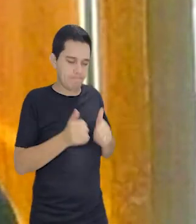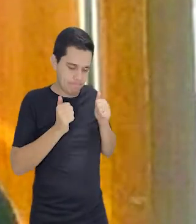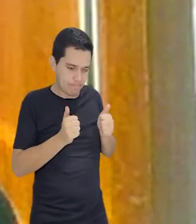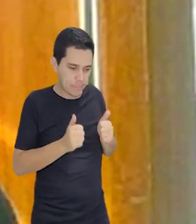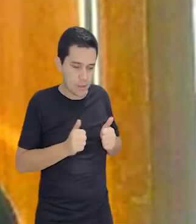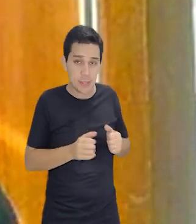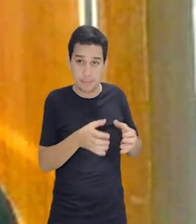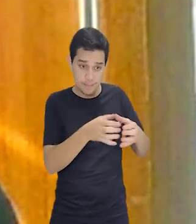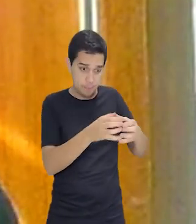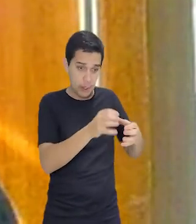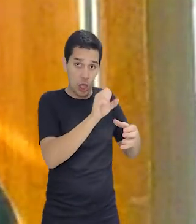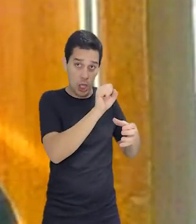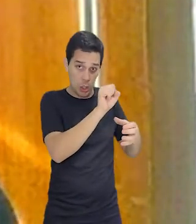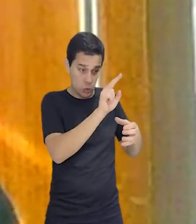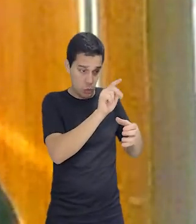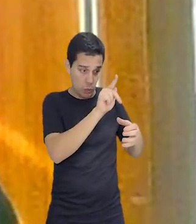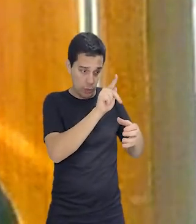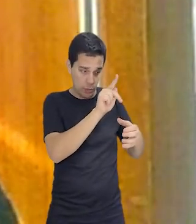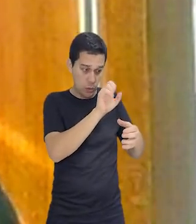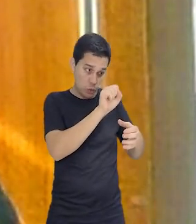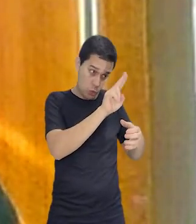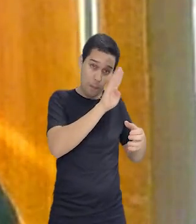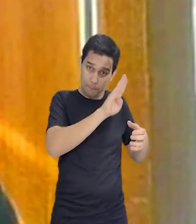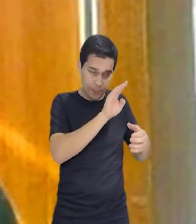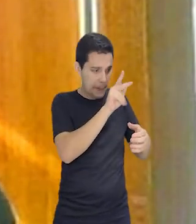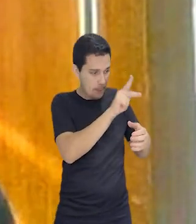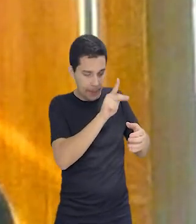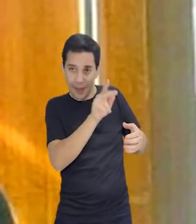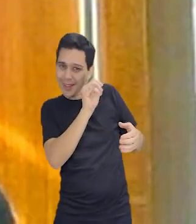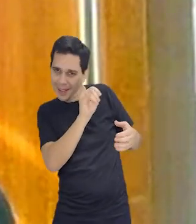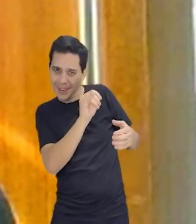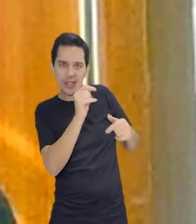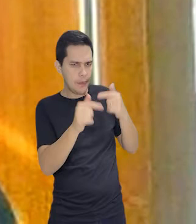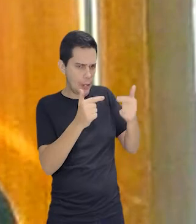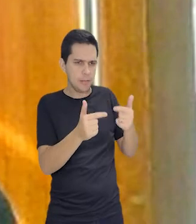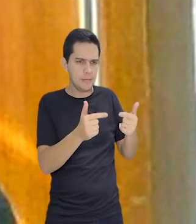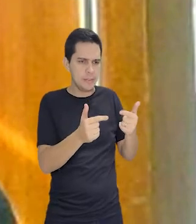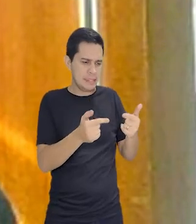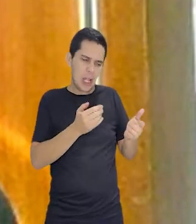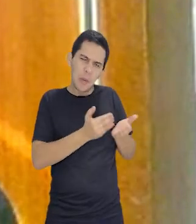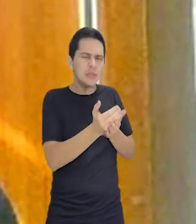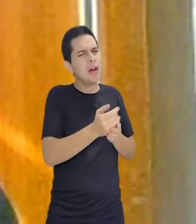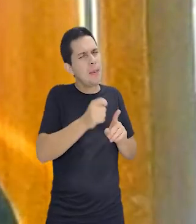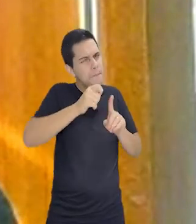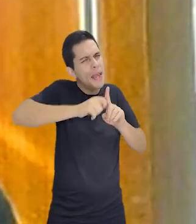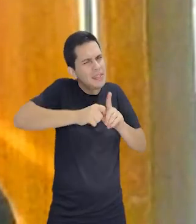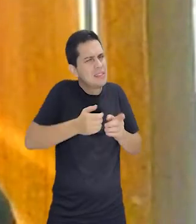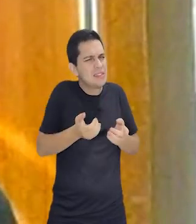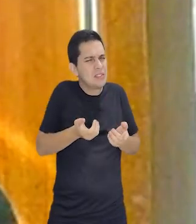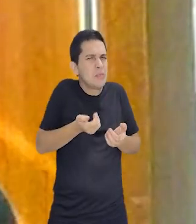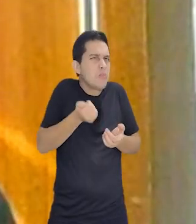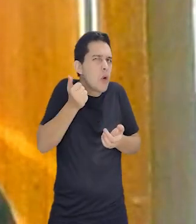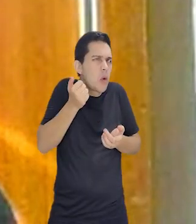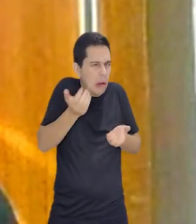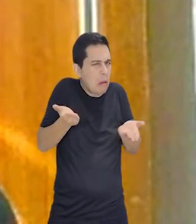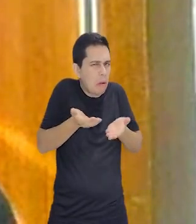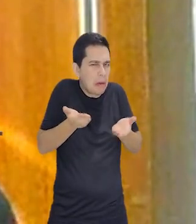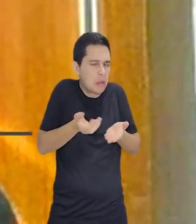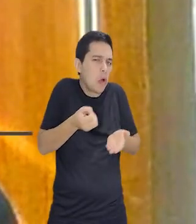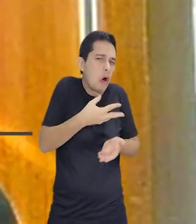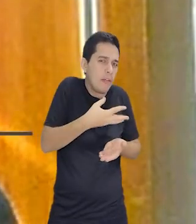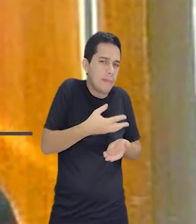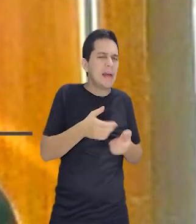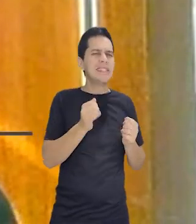gestão, né, nós podemos destacar algumas atuações importantes, como, por exemplo, a elaboração do Plano Geral de